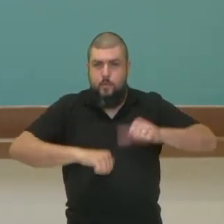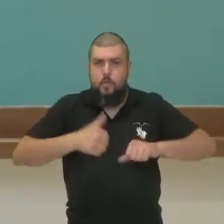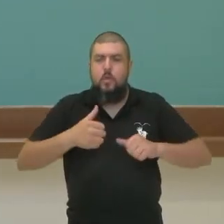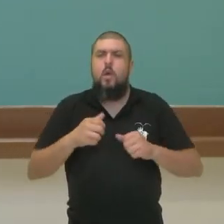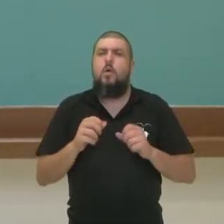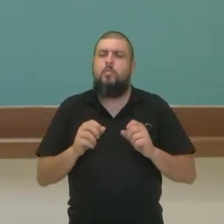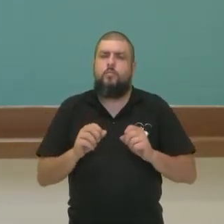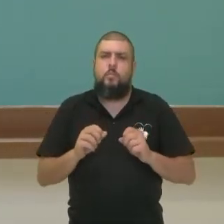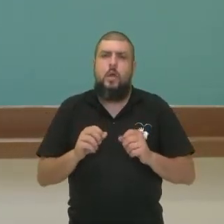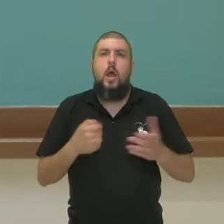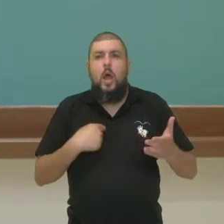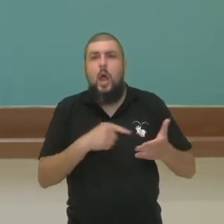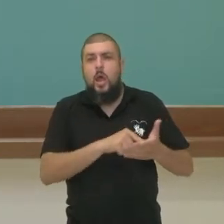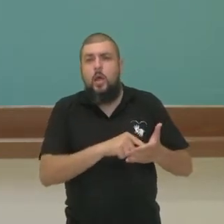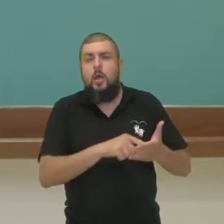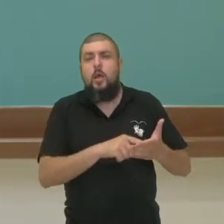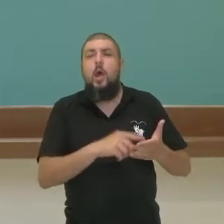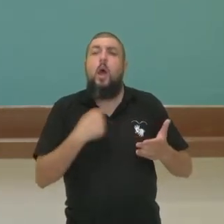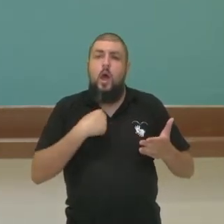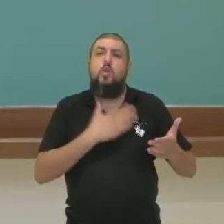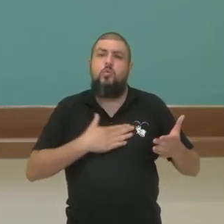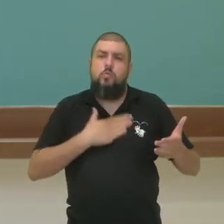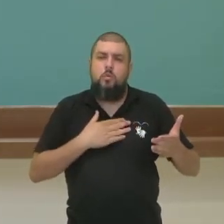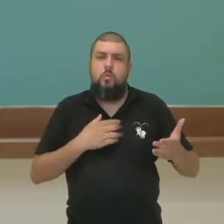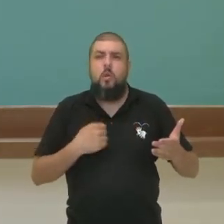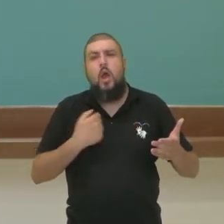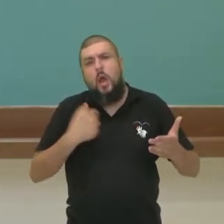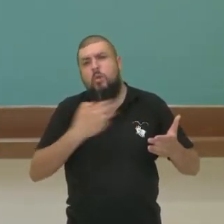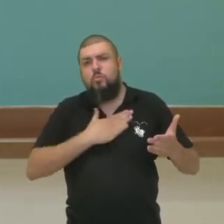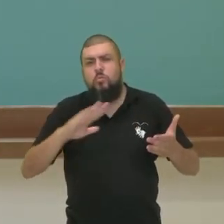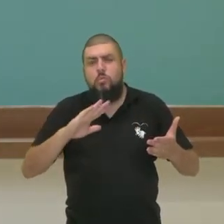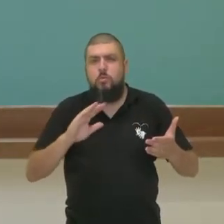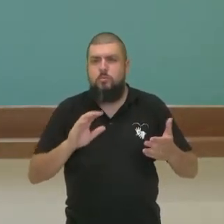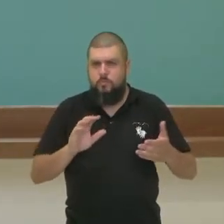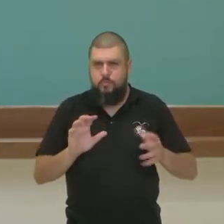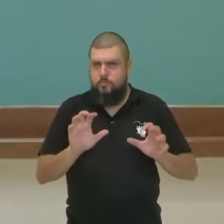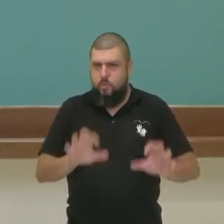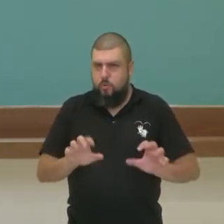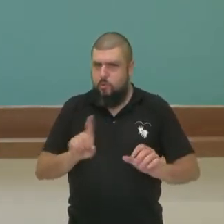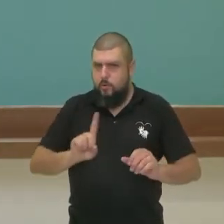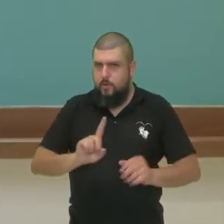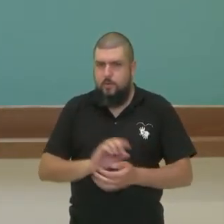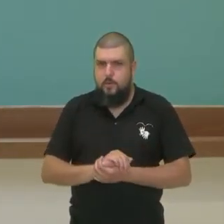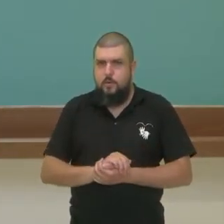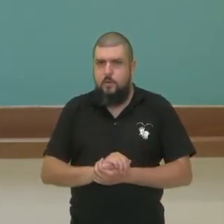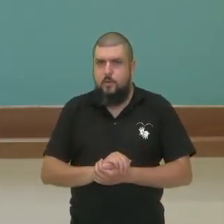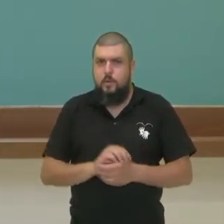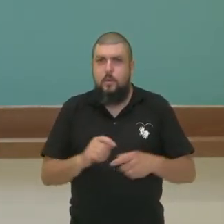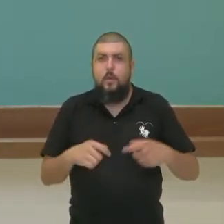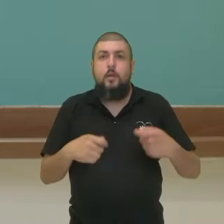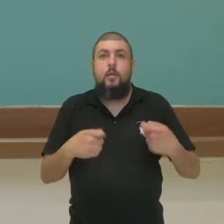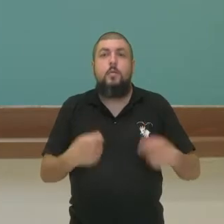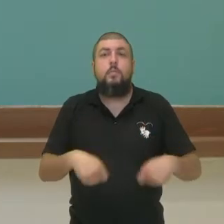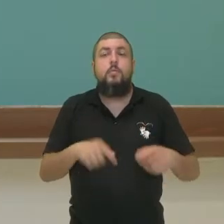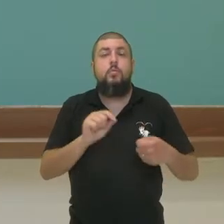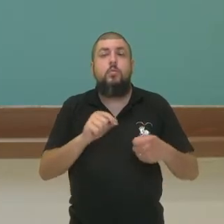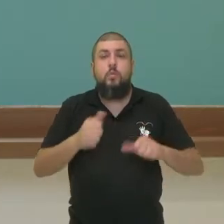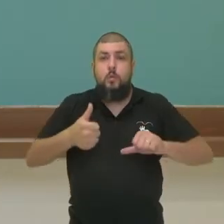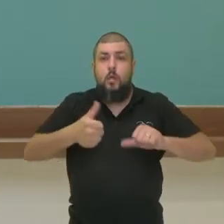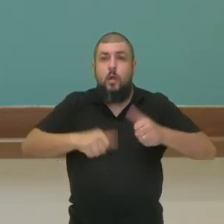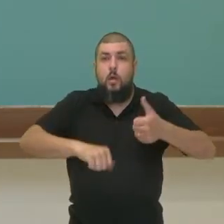eu gostei e não gostei. Óbvio que não é assim. Preciso do quê? Eu preciso, nessa avaliação